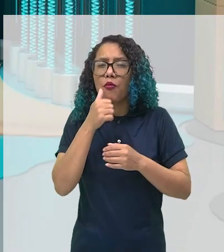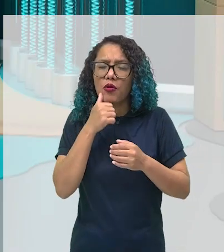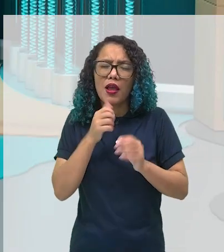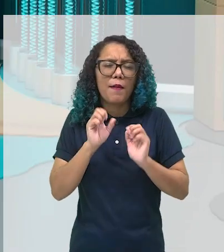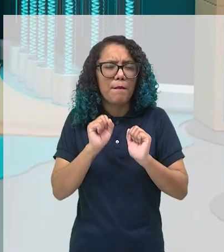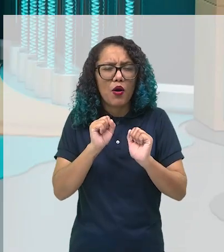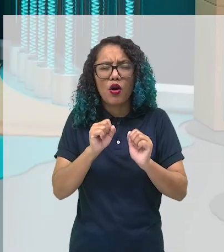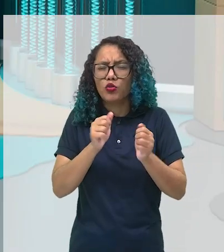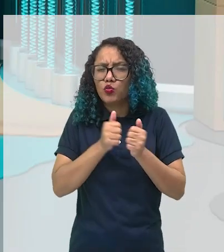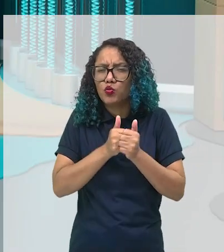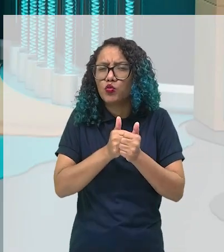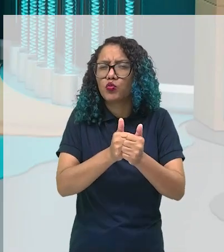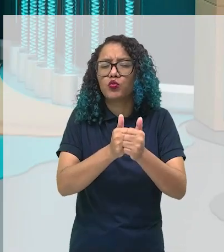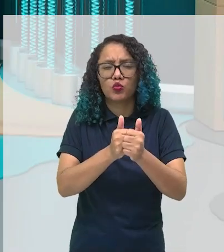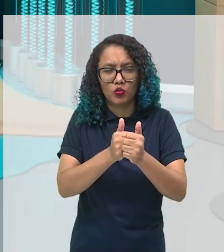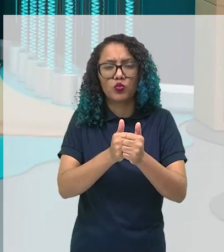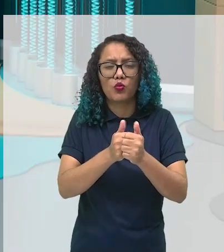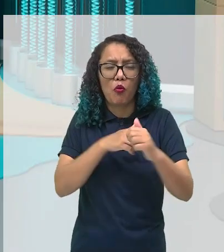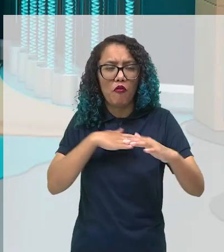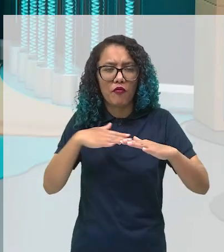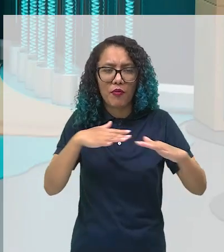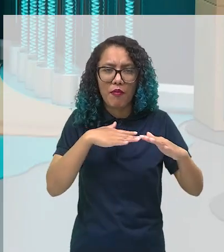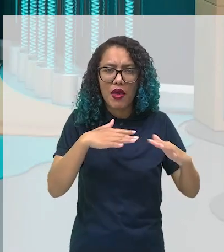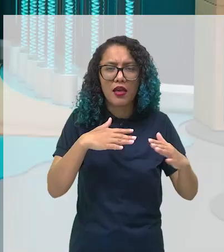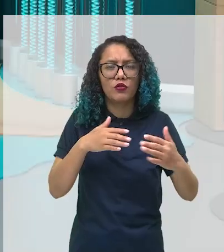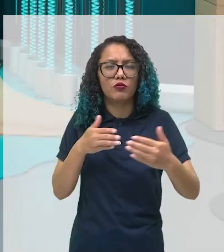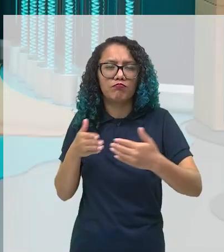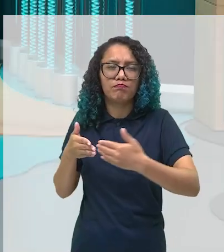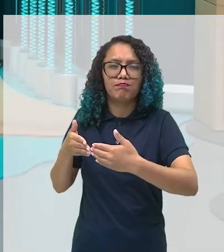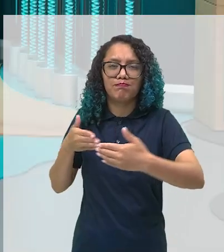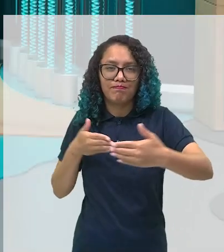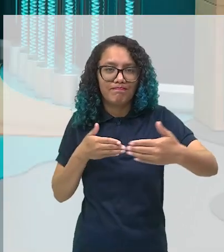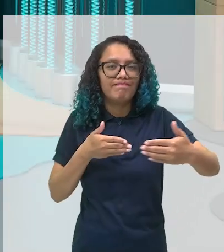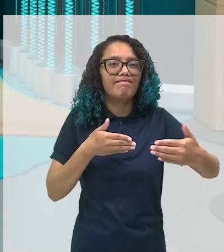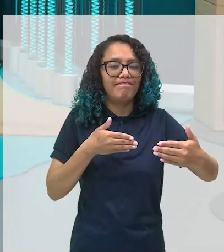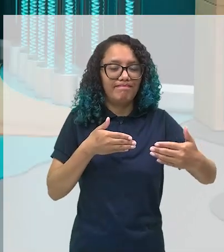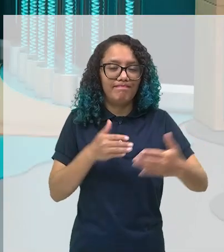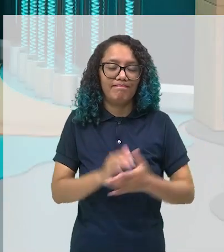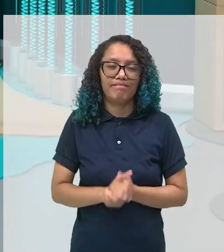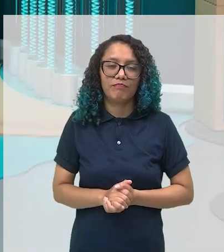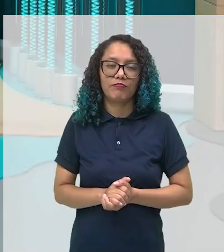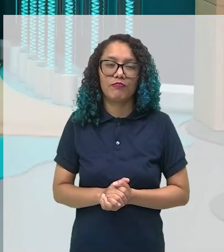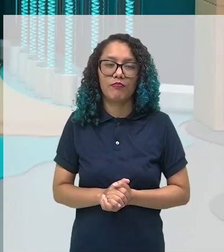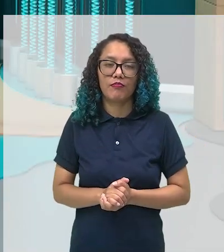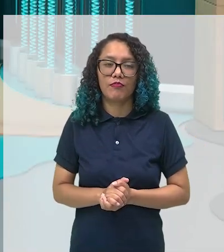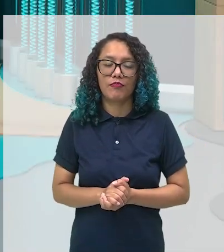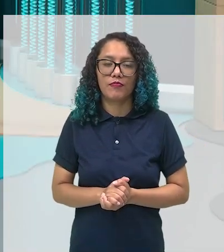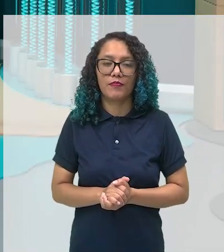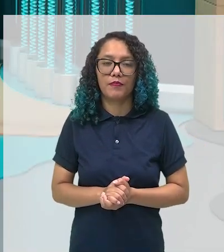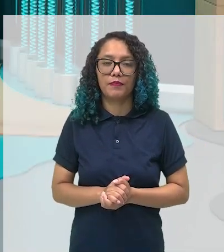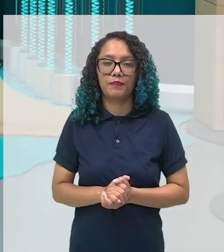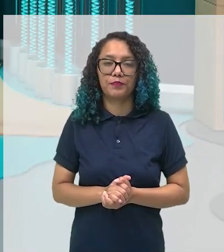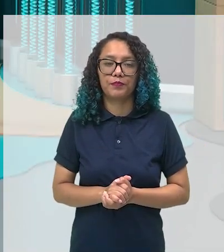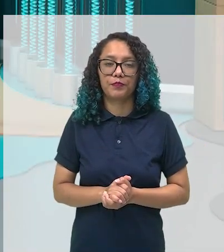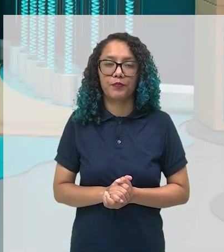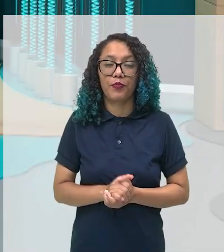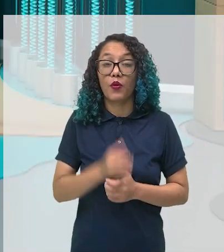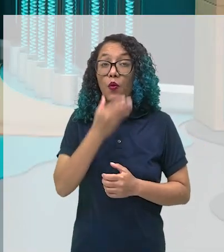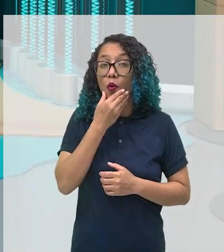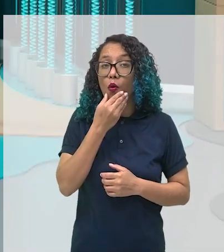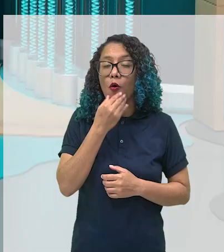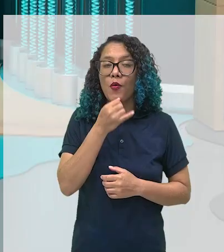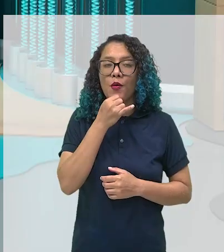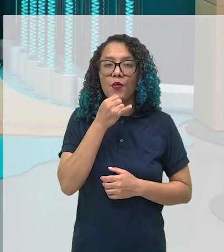deixando levar por esse movimento, por esse ritmo, né? Mas lembrando, como eu disse, o cavalheiro ele não pode